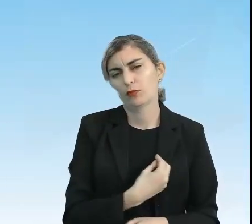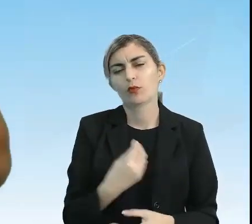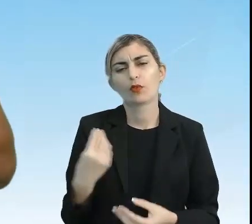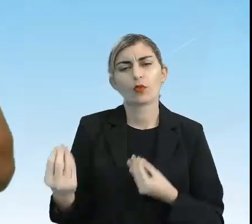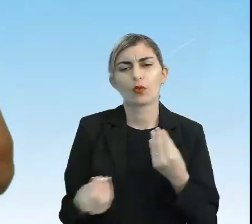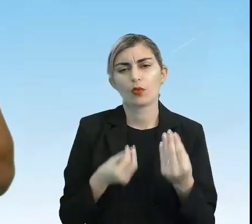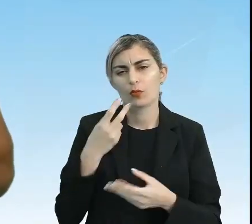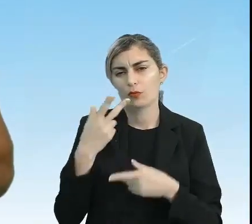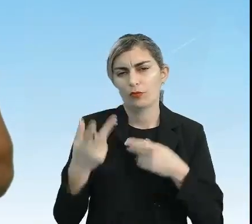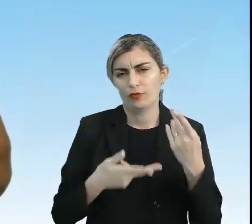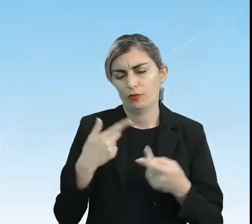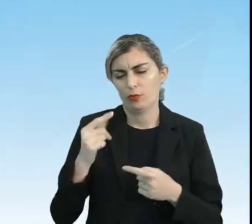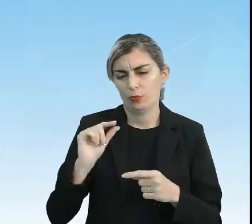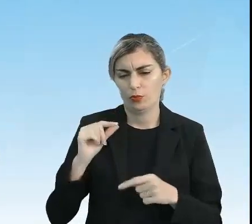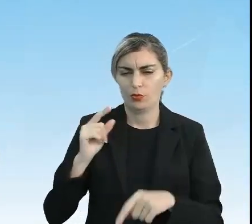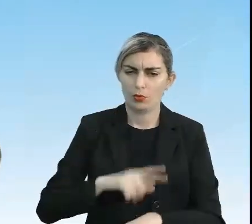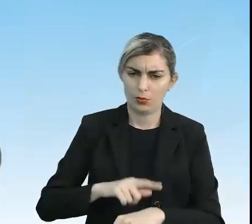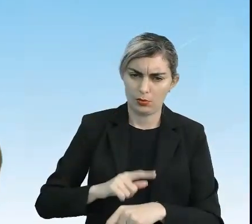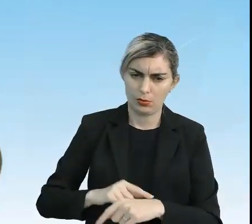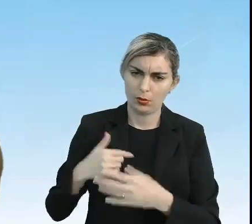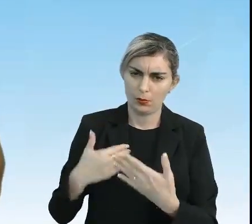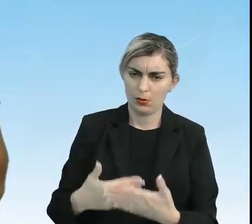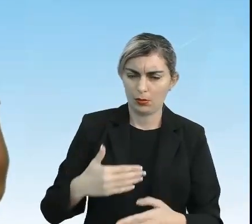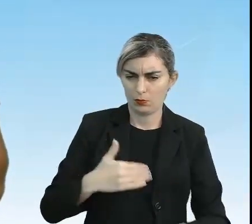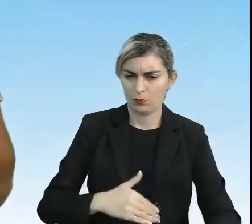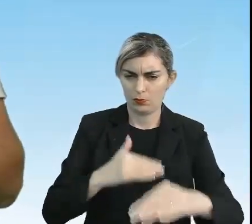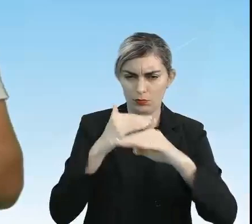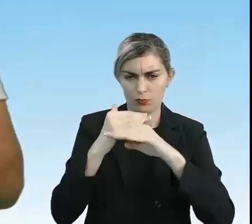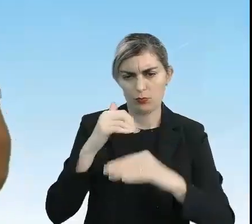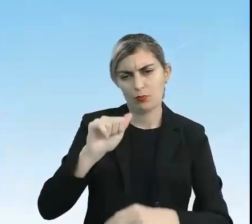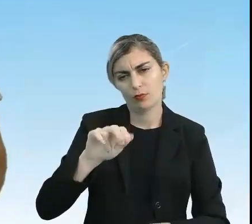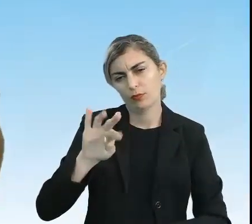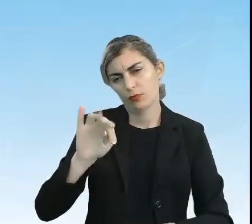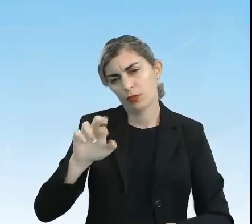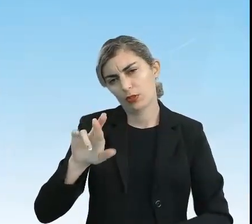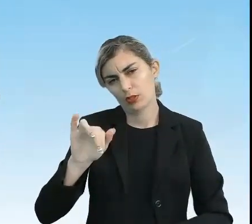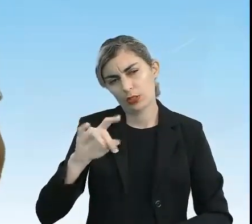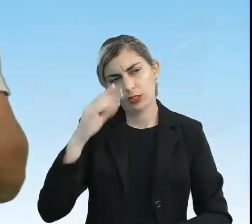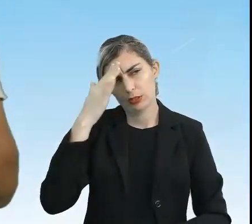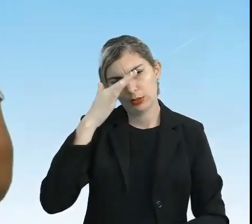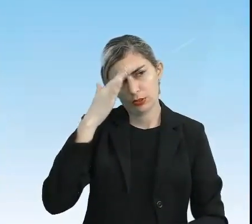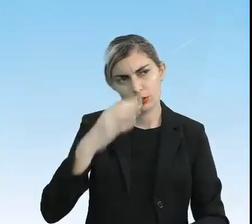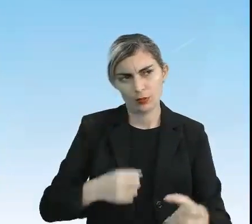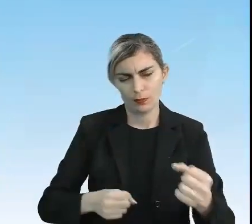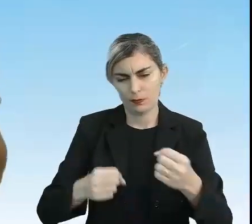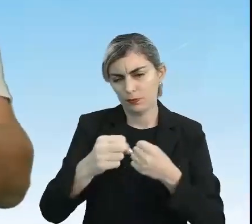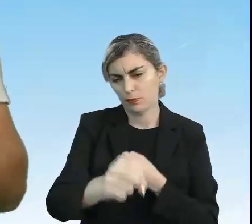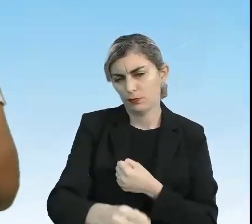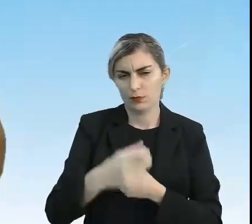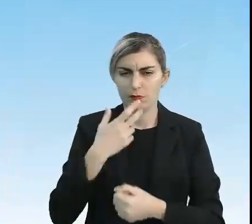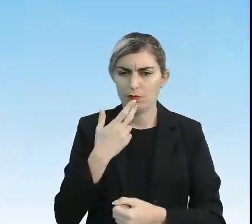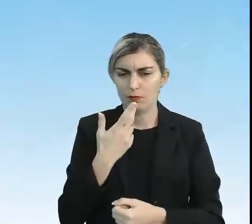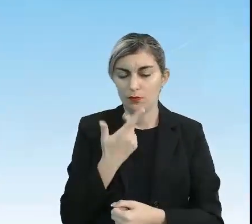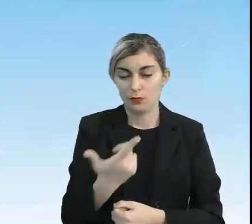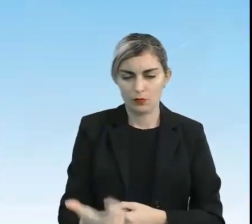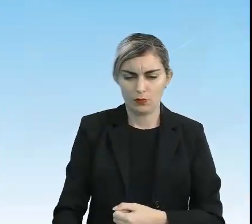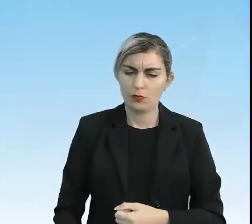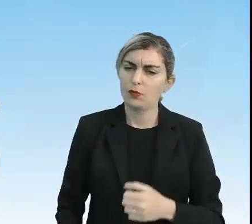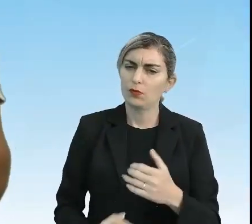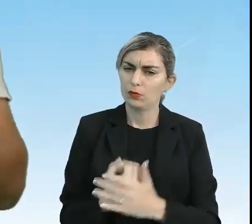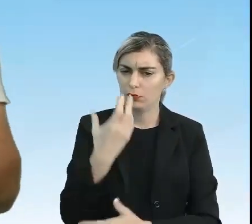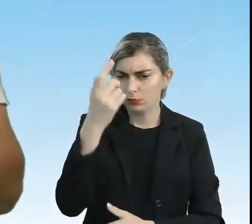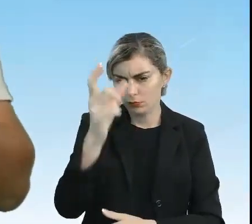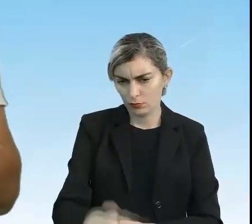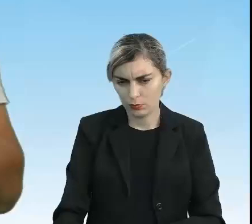falou há pouco tempo atrás sobre a questão da alteridade, Autoridade. né? Nós entendemos o lugar do outro, o lugar de fala do outro, o lugar de existência do